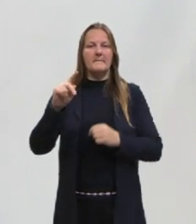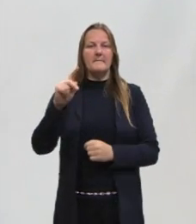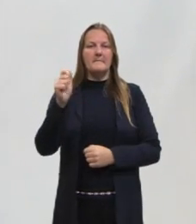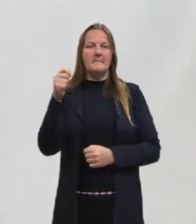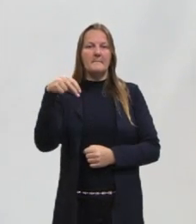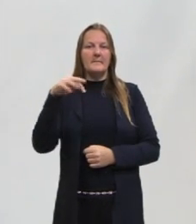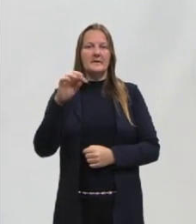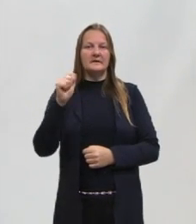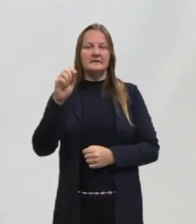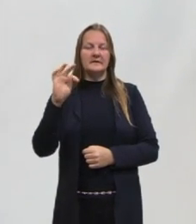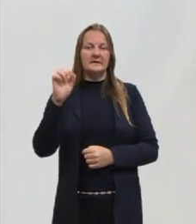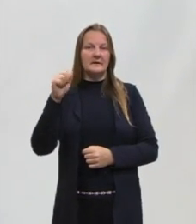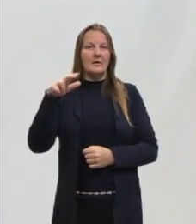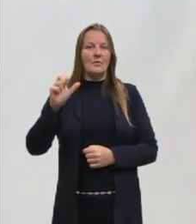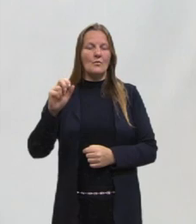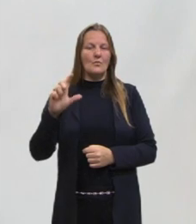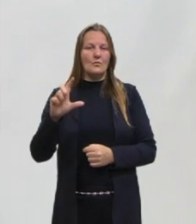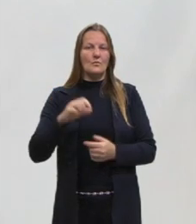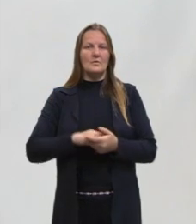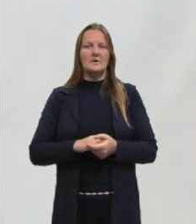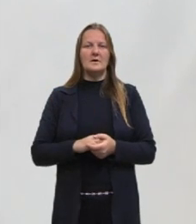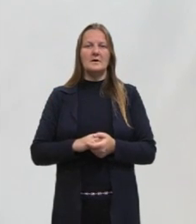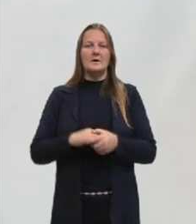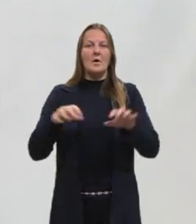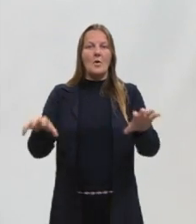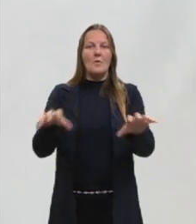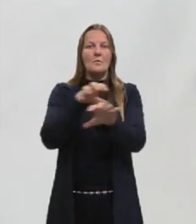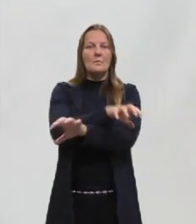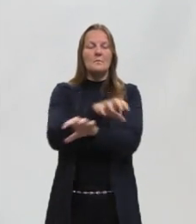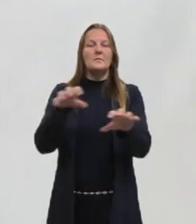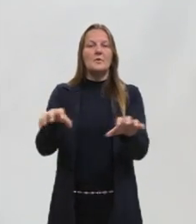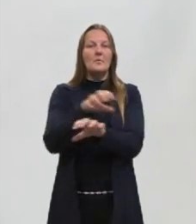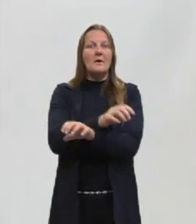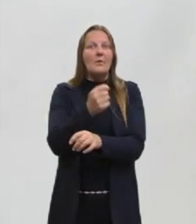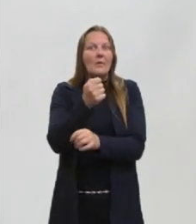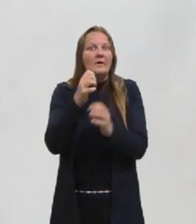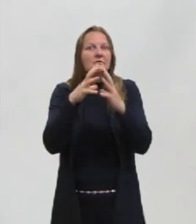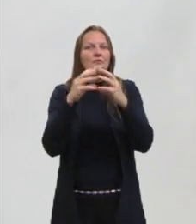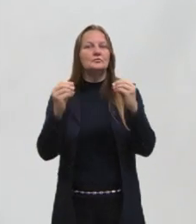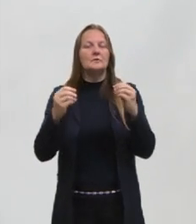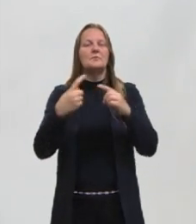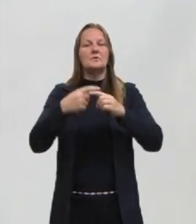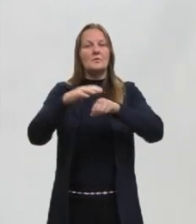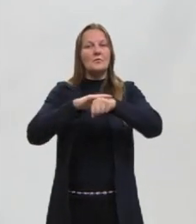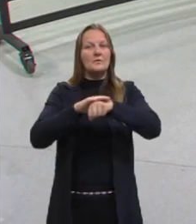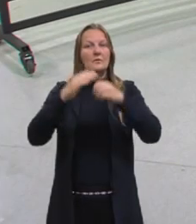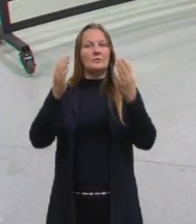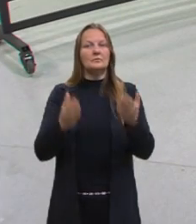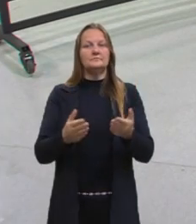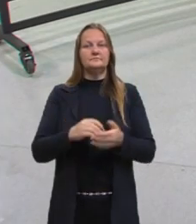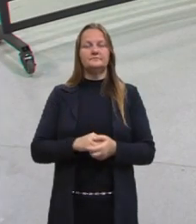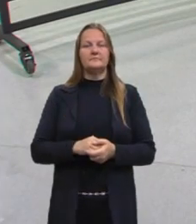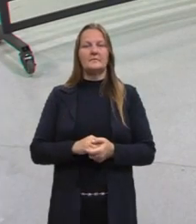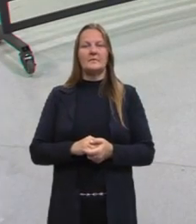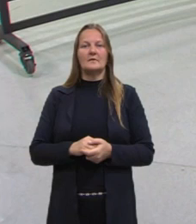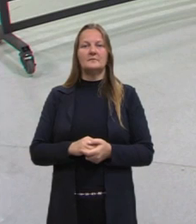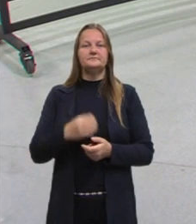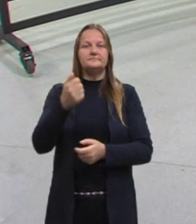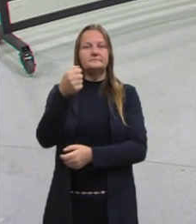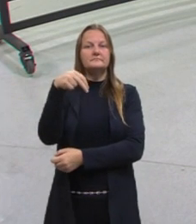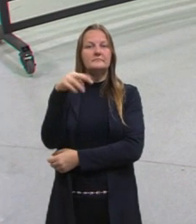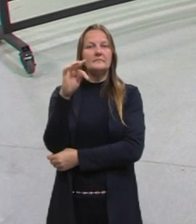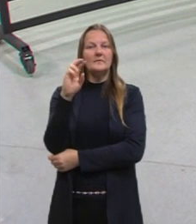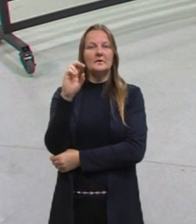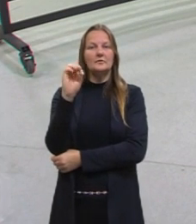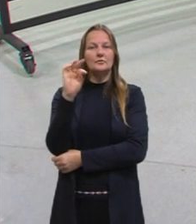que estão ameaçados de extinção e função justamente do que a gente vai conversar hoje que é o antropoceno Né